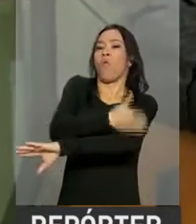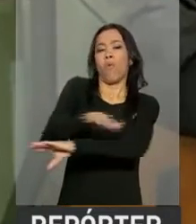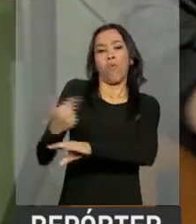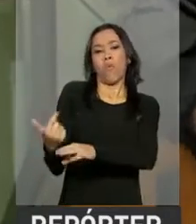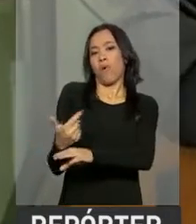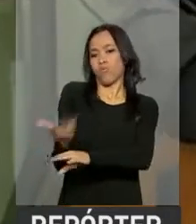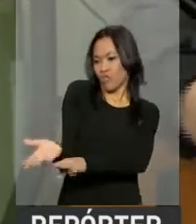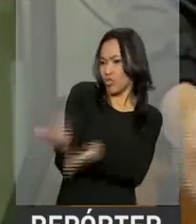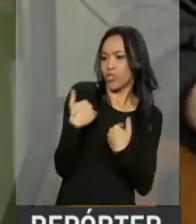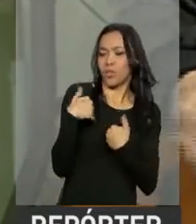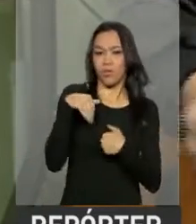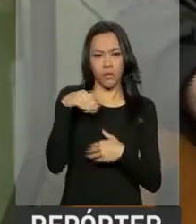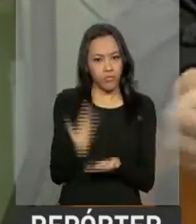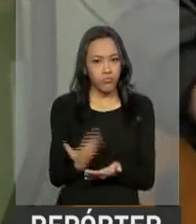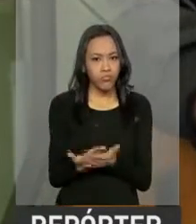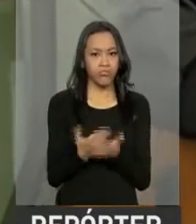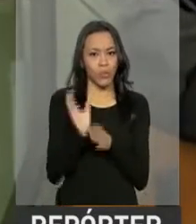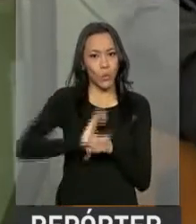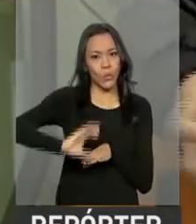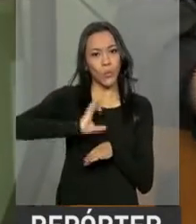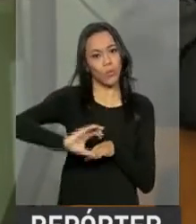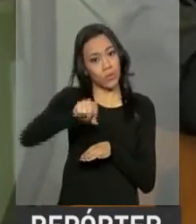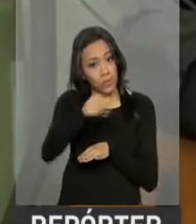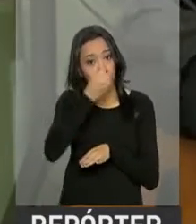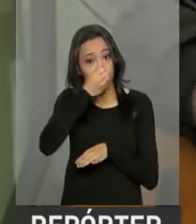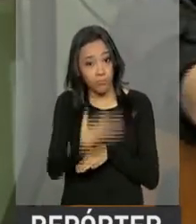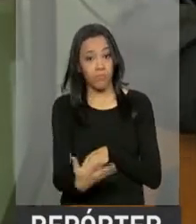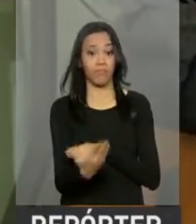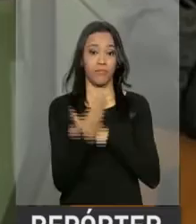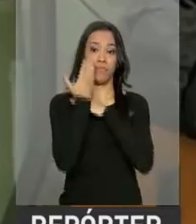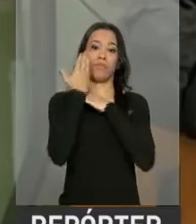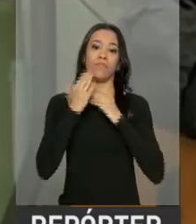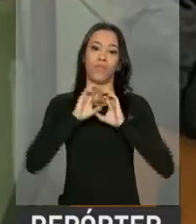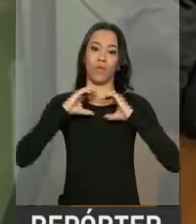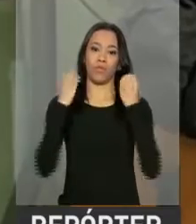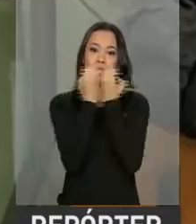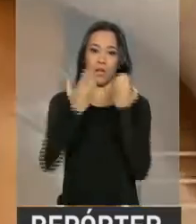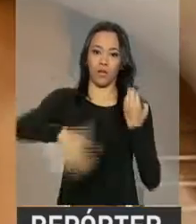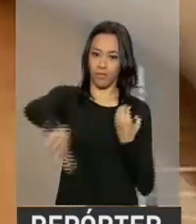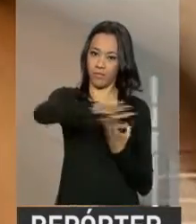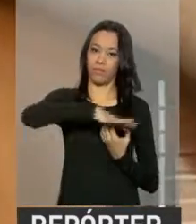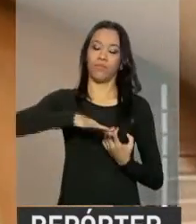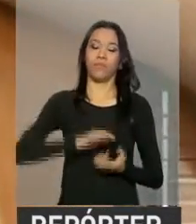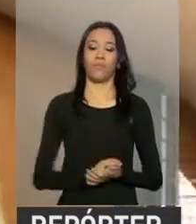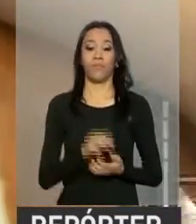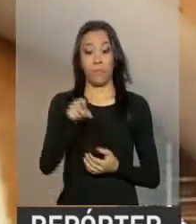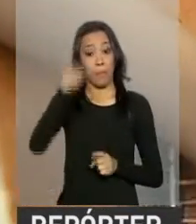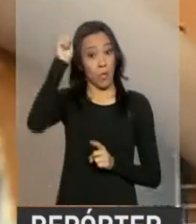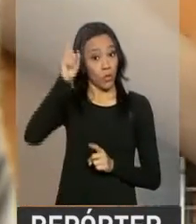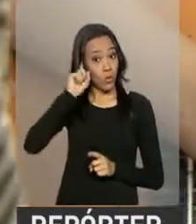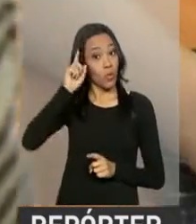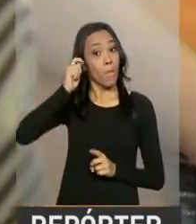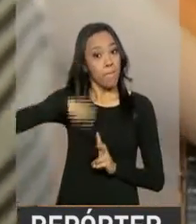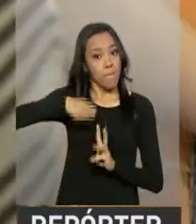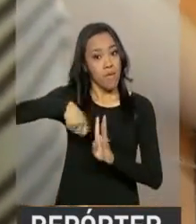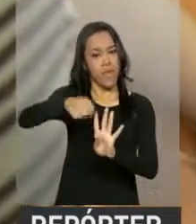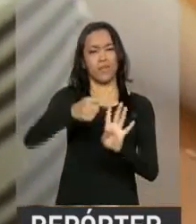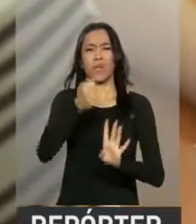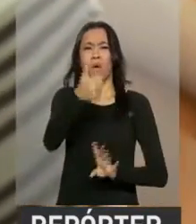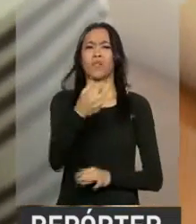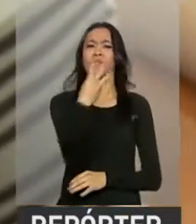com isso tem um tecido isso por nós da comunidade expondo todo mês quase três mil pessoas